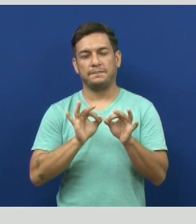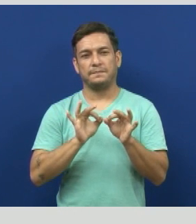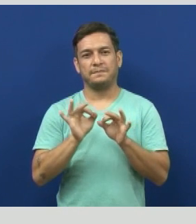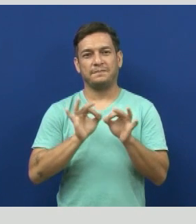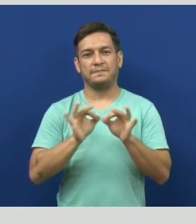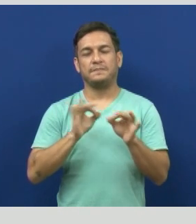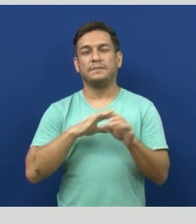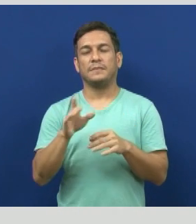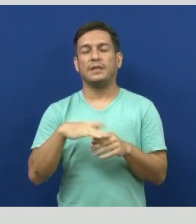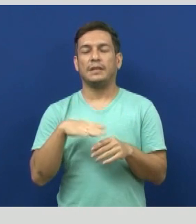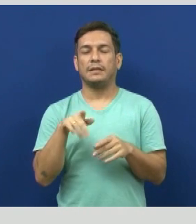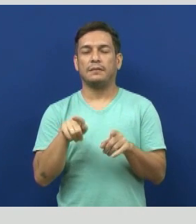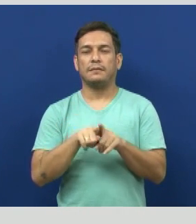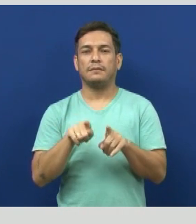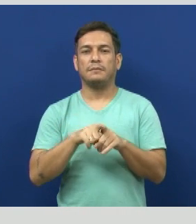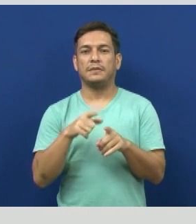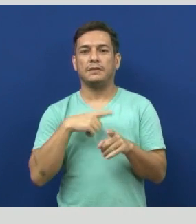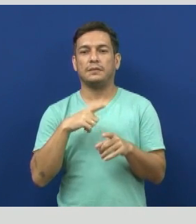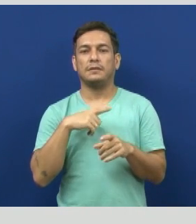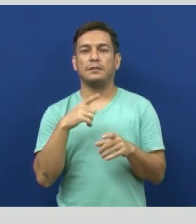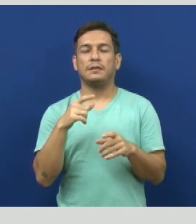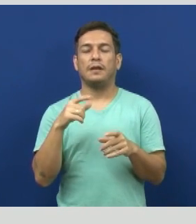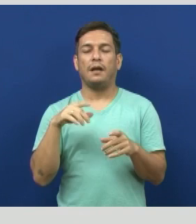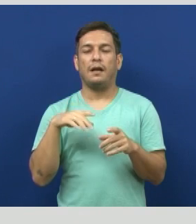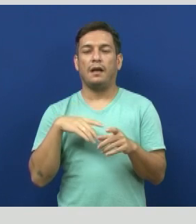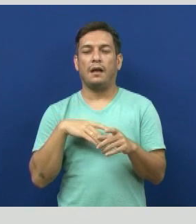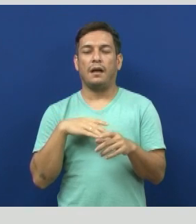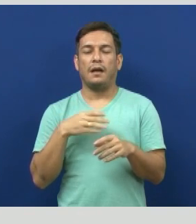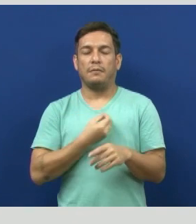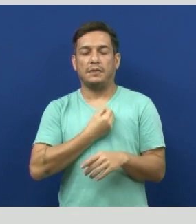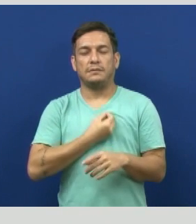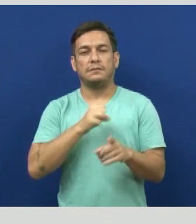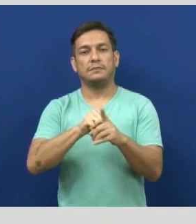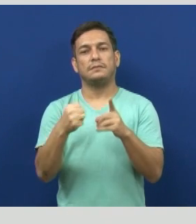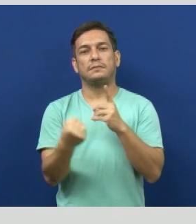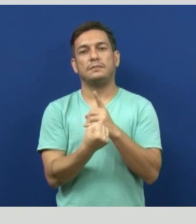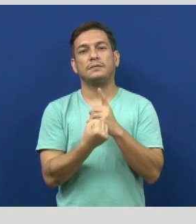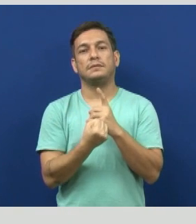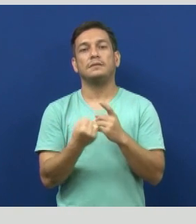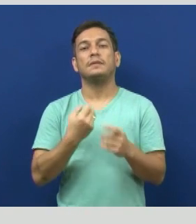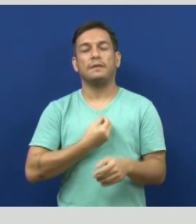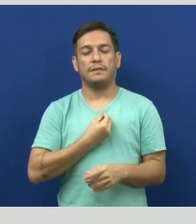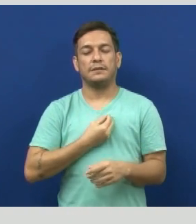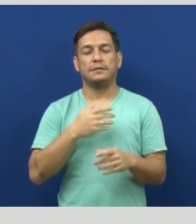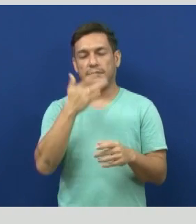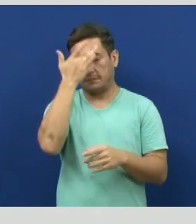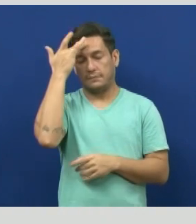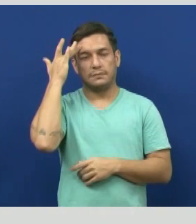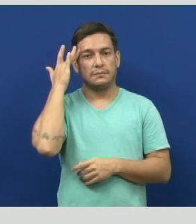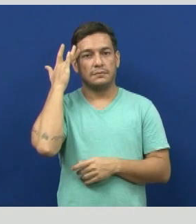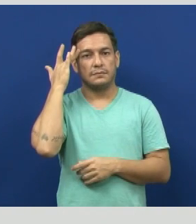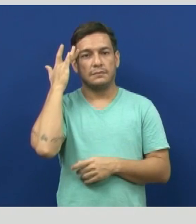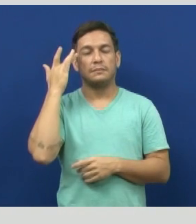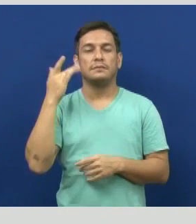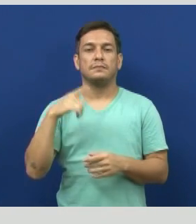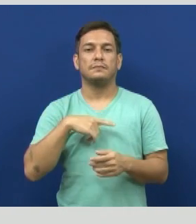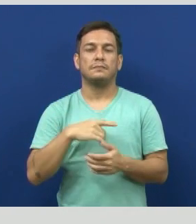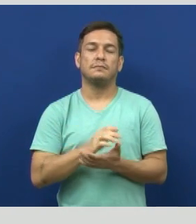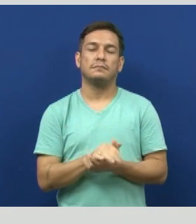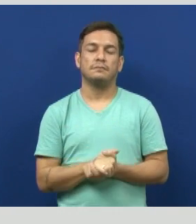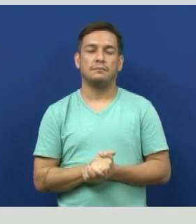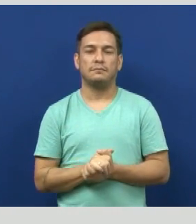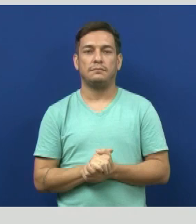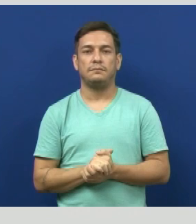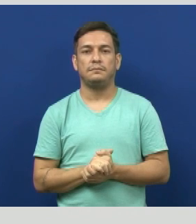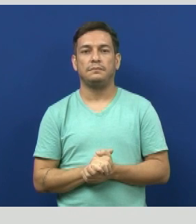o motivo de sua aparência e a intervenção da sociedade de modo na vida das pessoas, dentre outros.